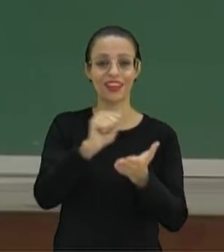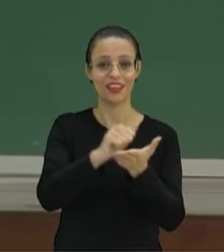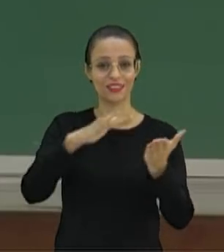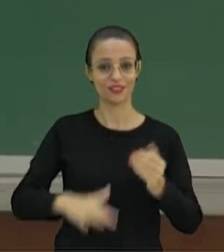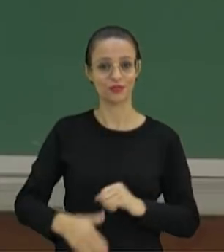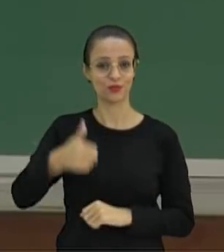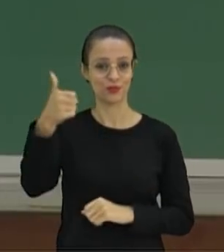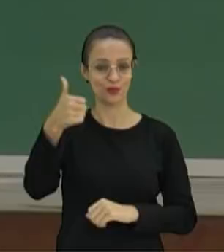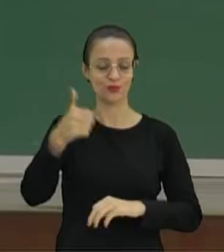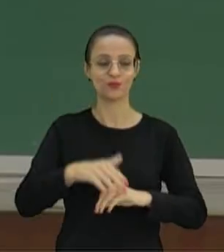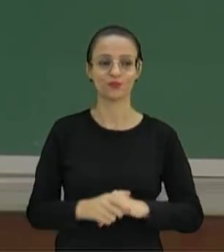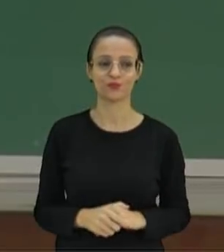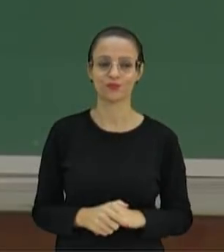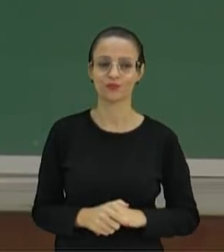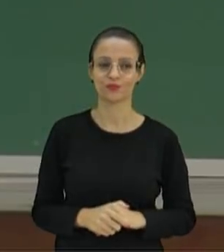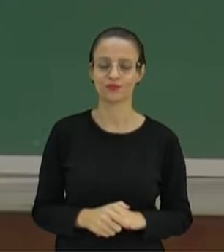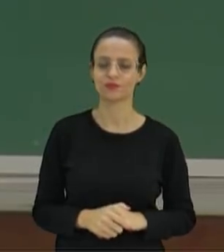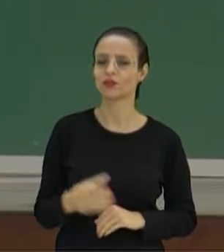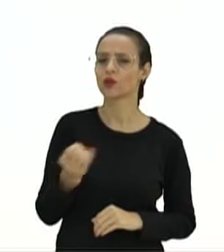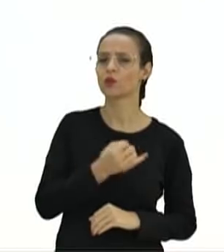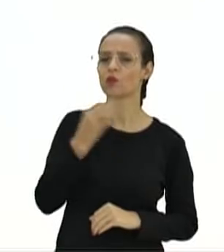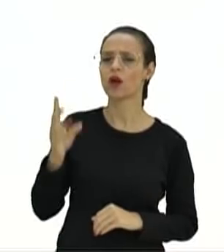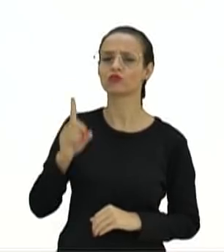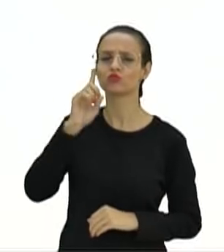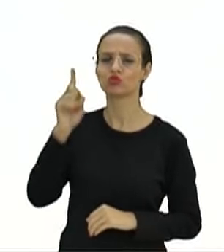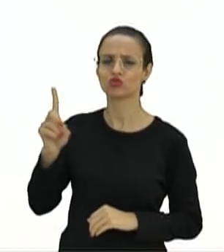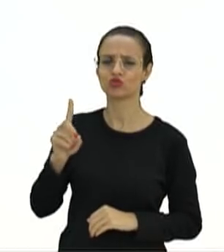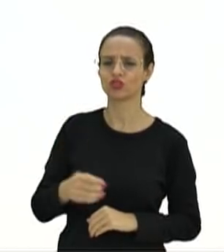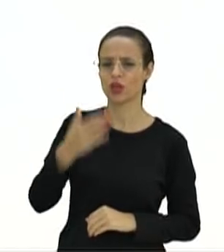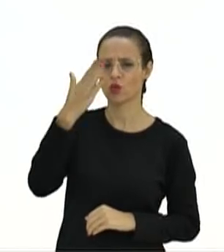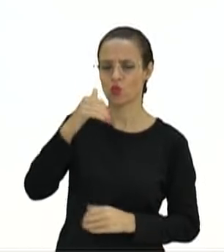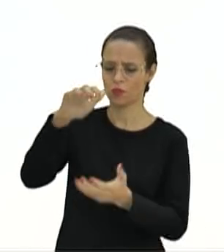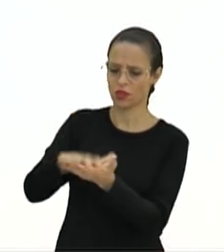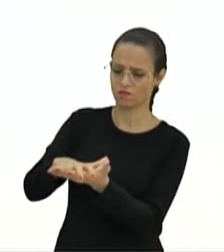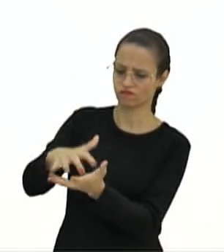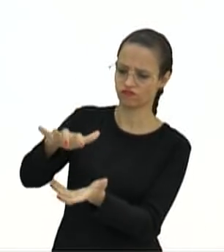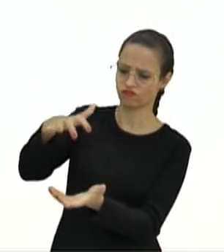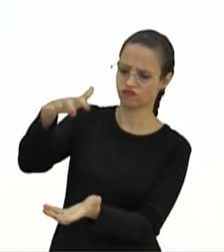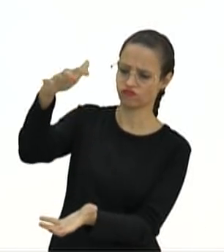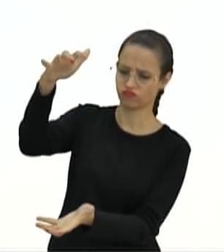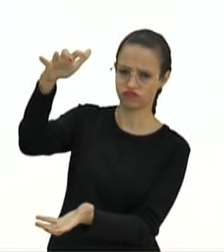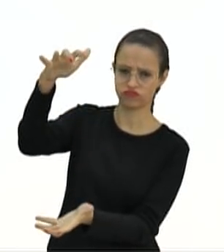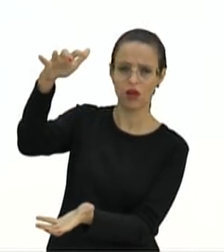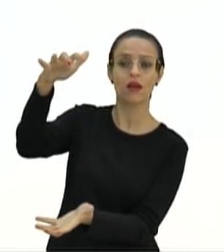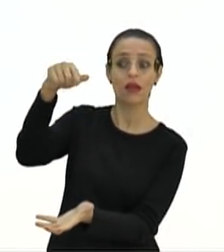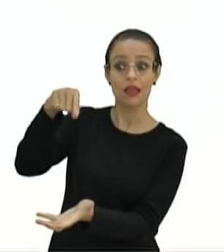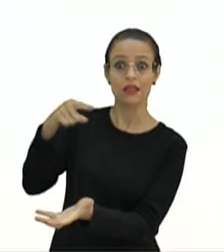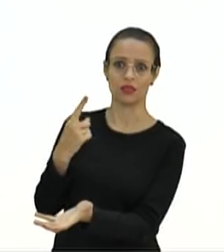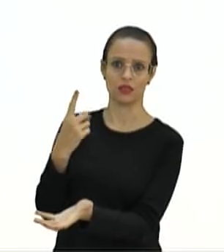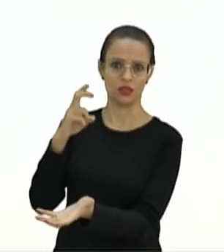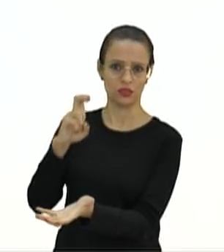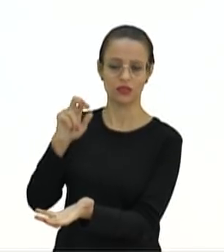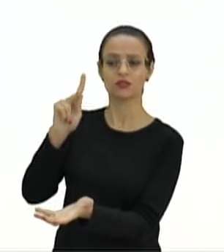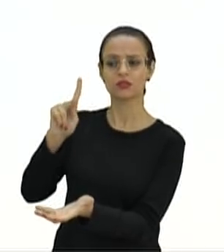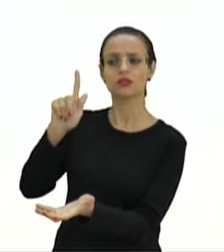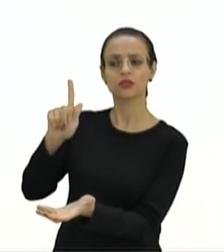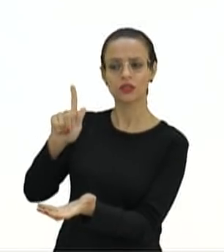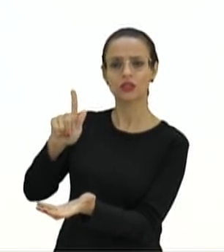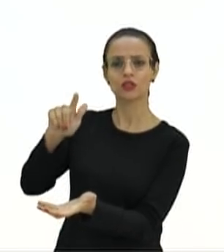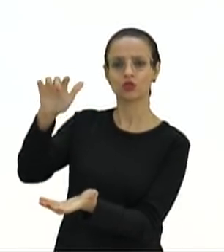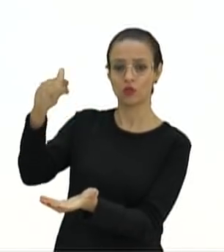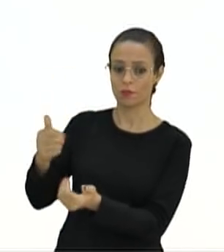exercício 1. Quantos dias irá durar um saco de ração de 15 quilos